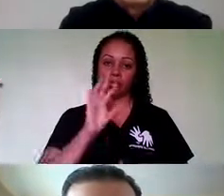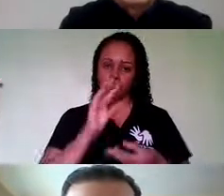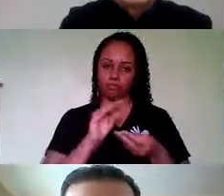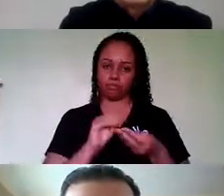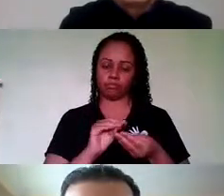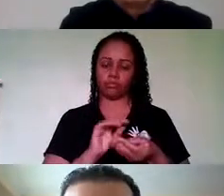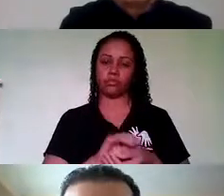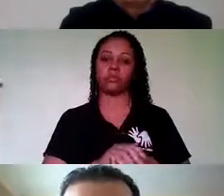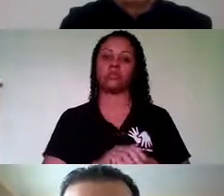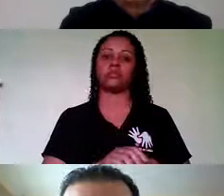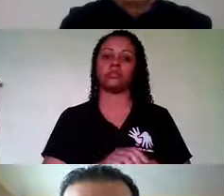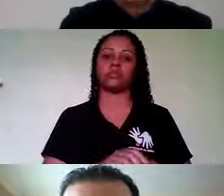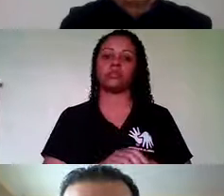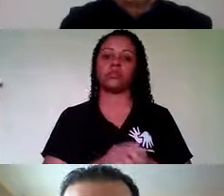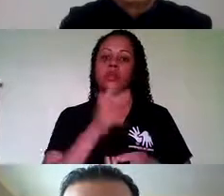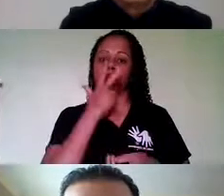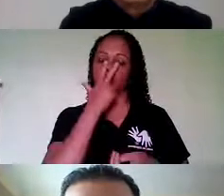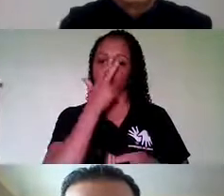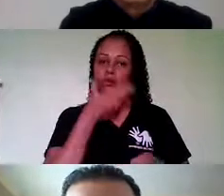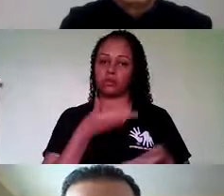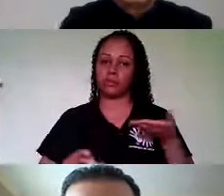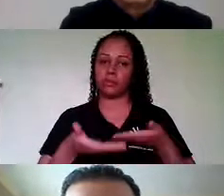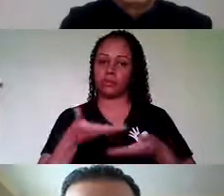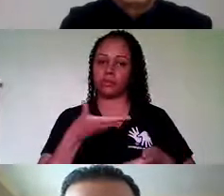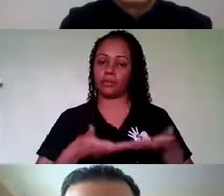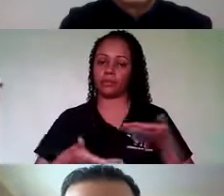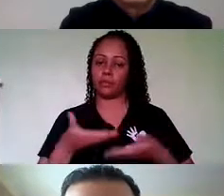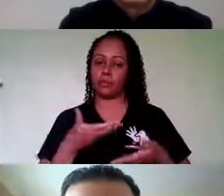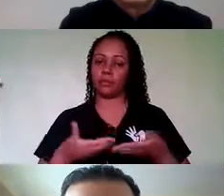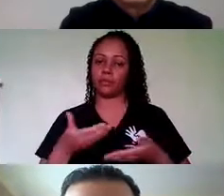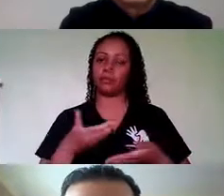que a participação do Ministério Público na figura da doutora